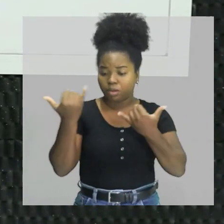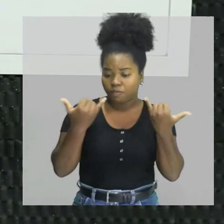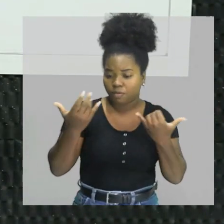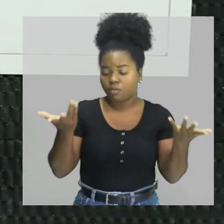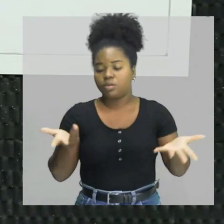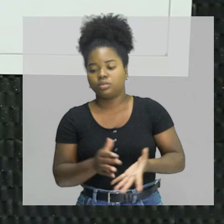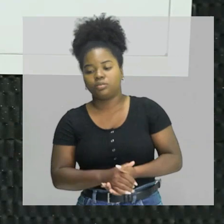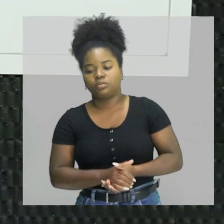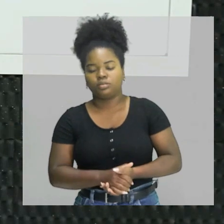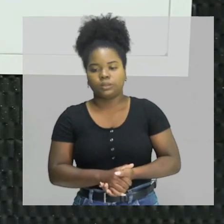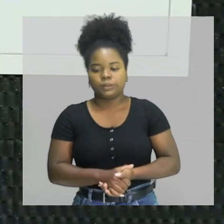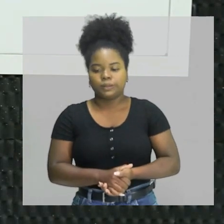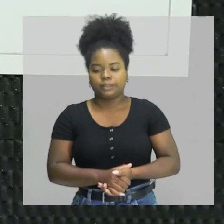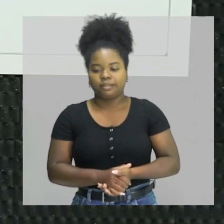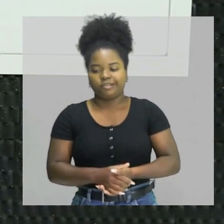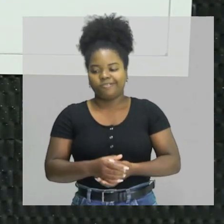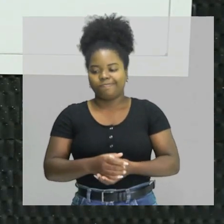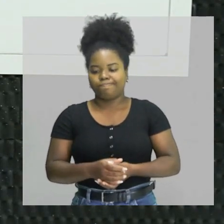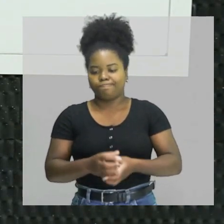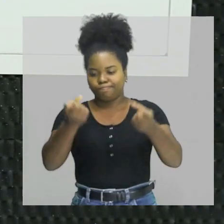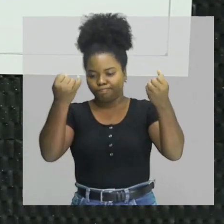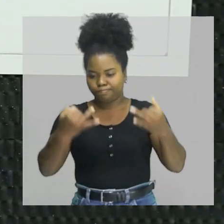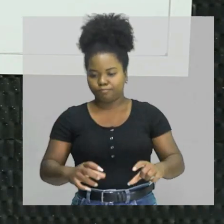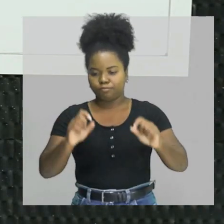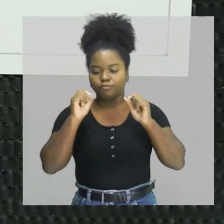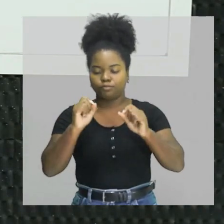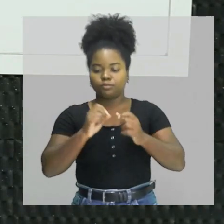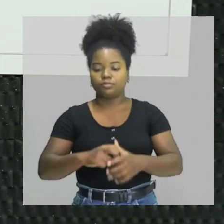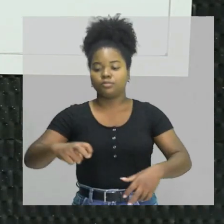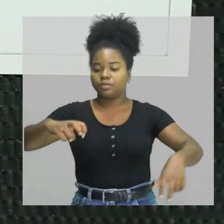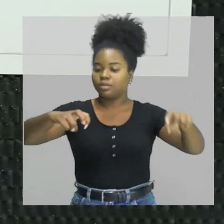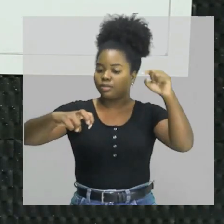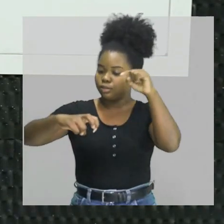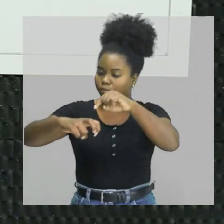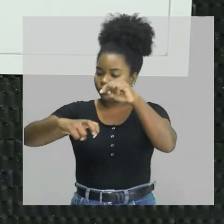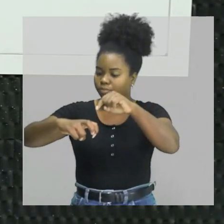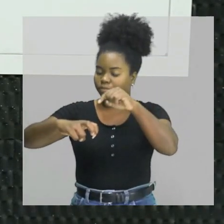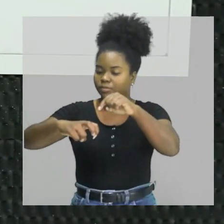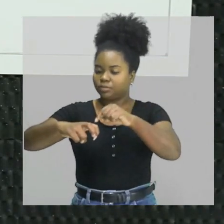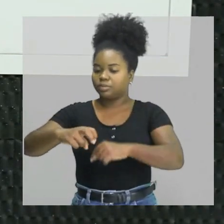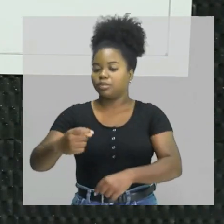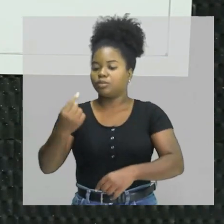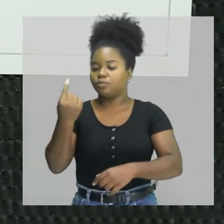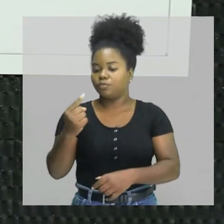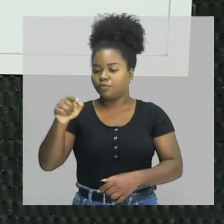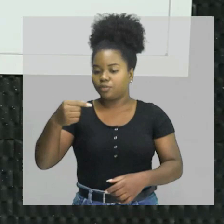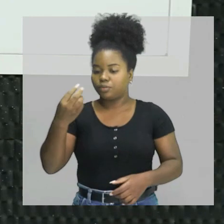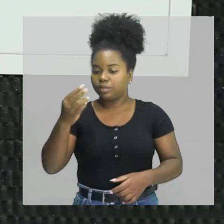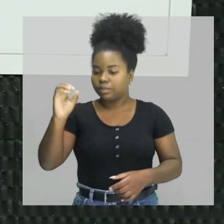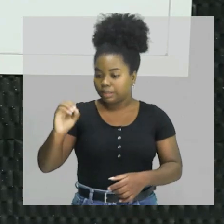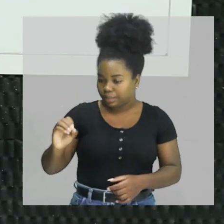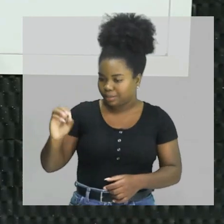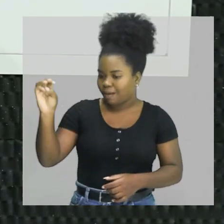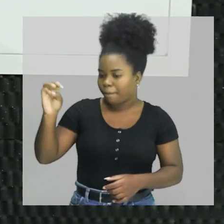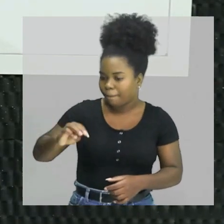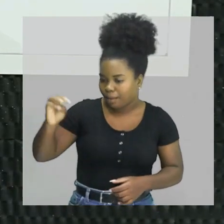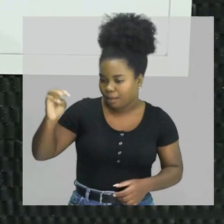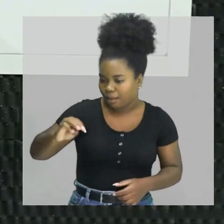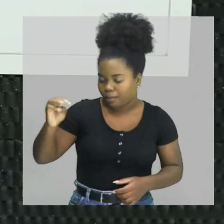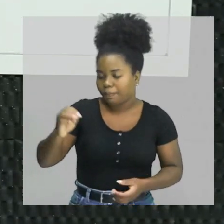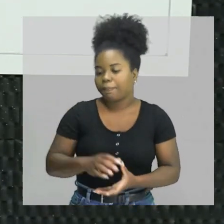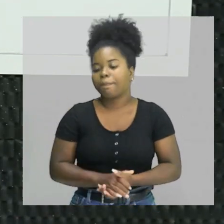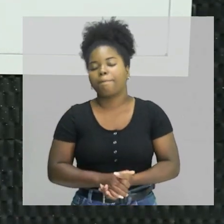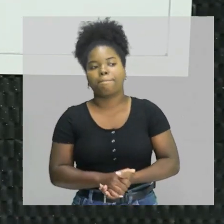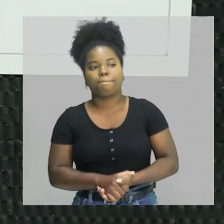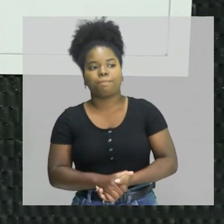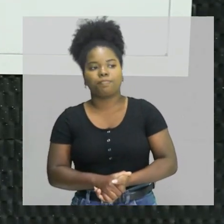informando. Ele falou que esse caminhão, a carroceria dele, tem que estar 1,30 metros do solo. E